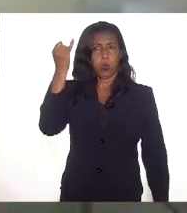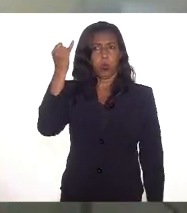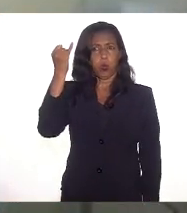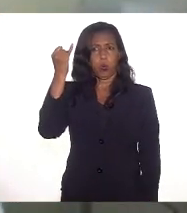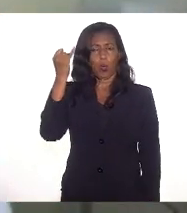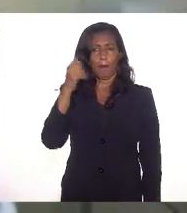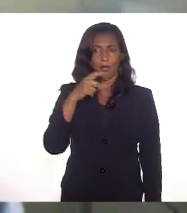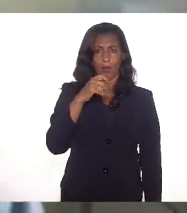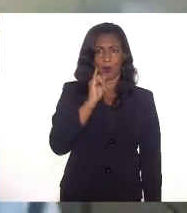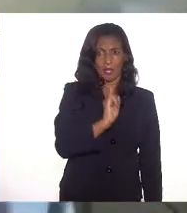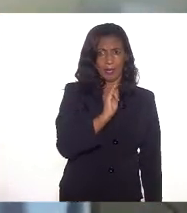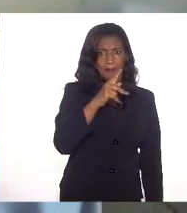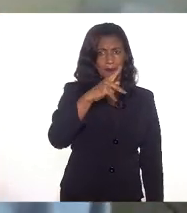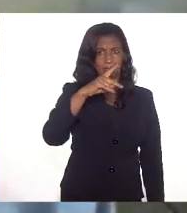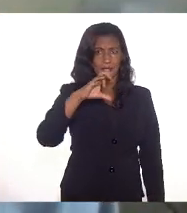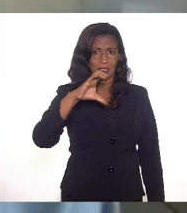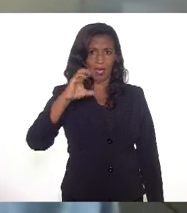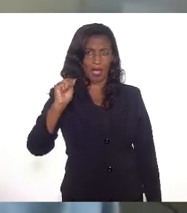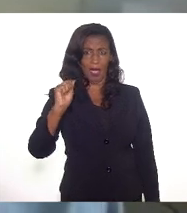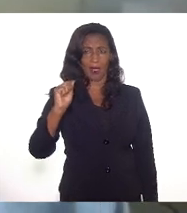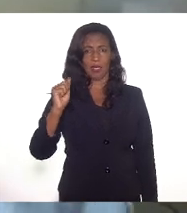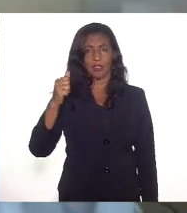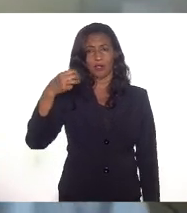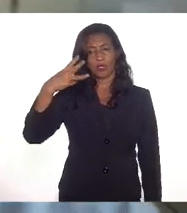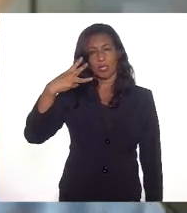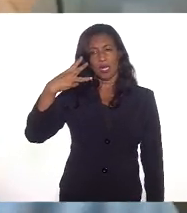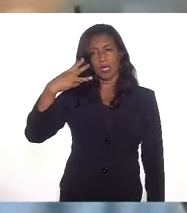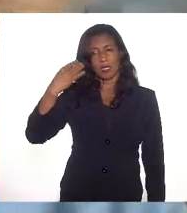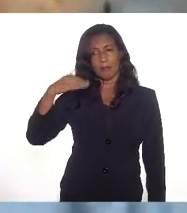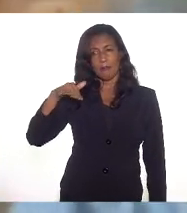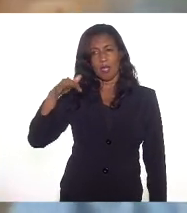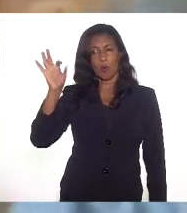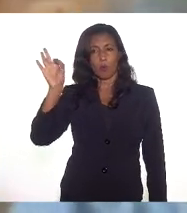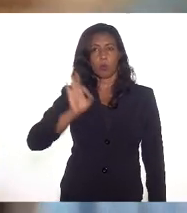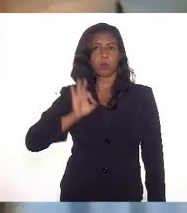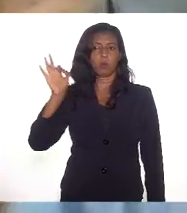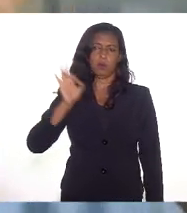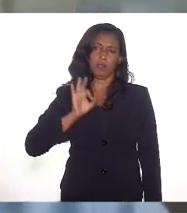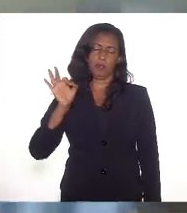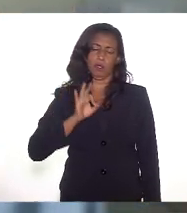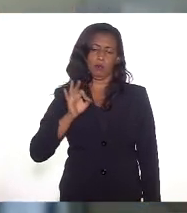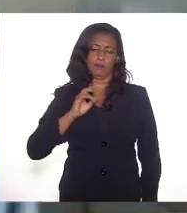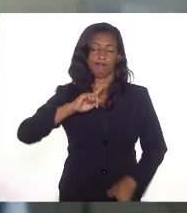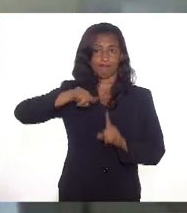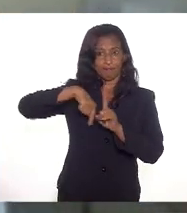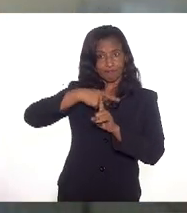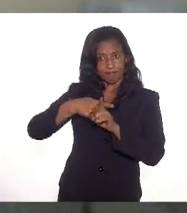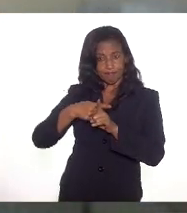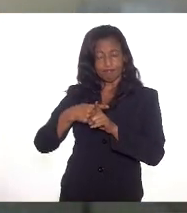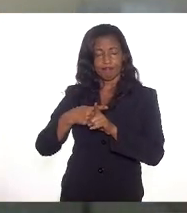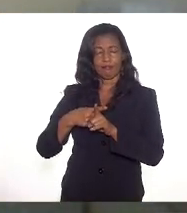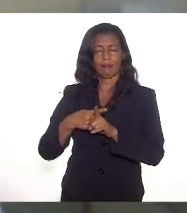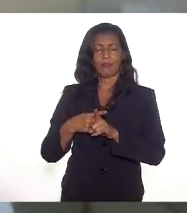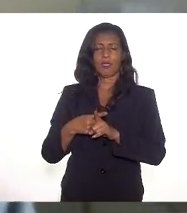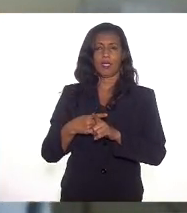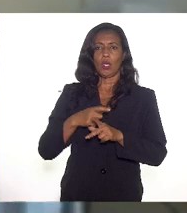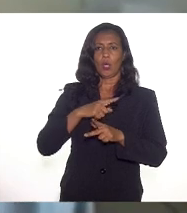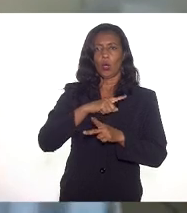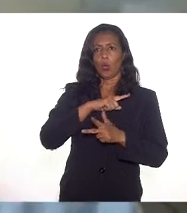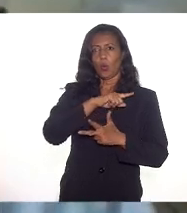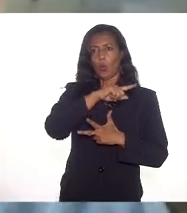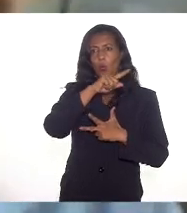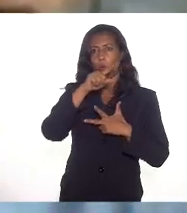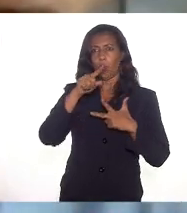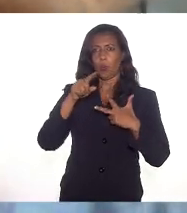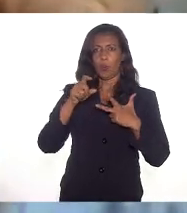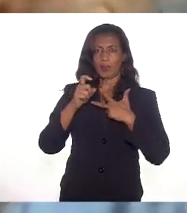pelo IPCA de 3,5%. Além do mais, usou o Poder Executivo para fazer